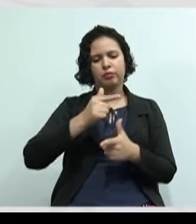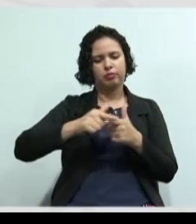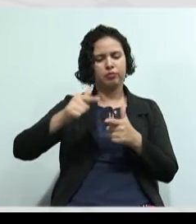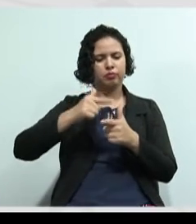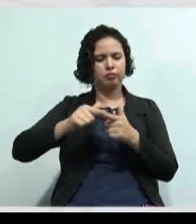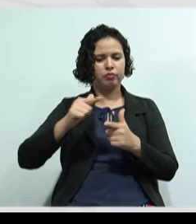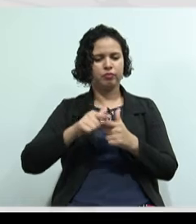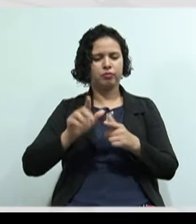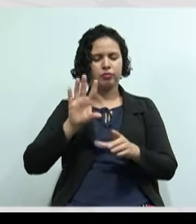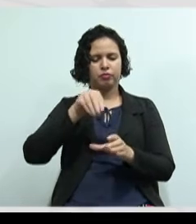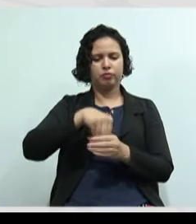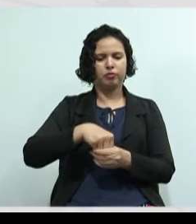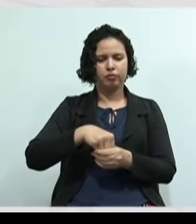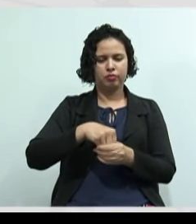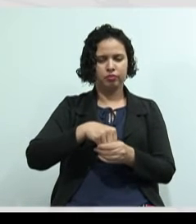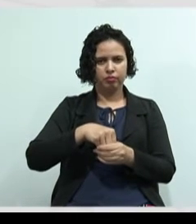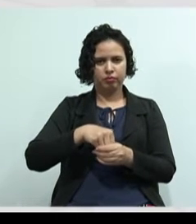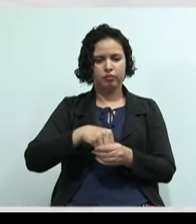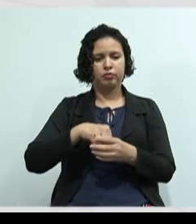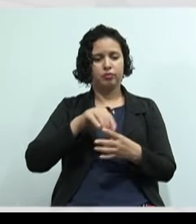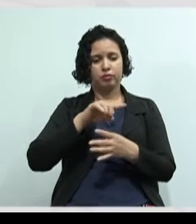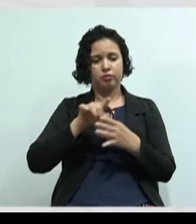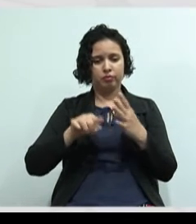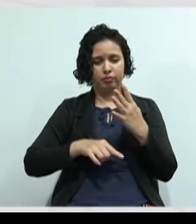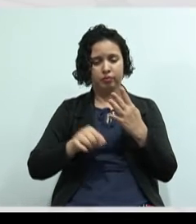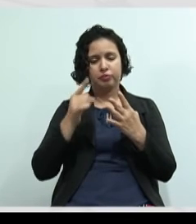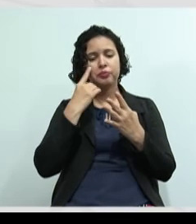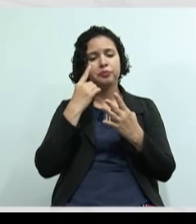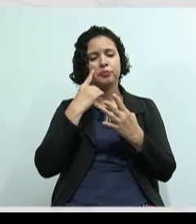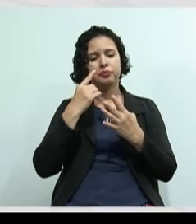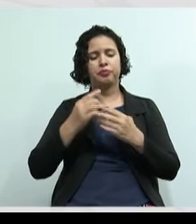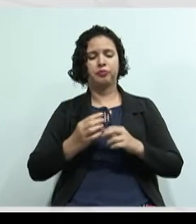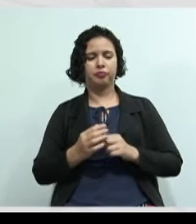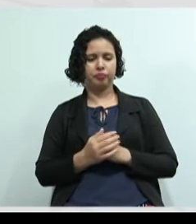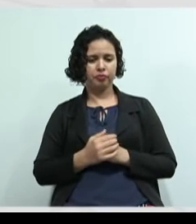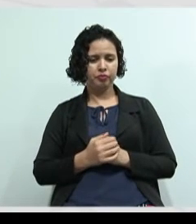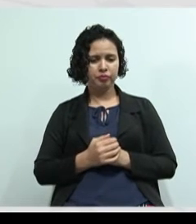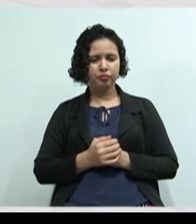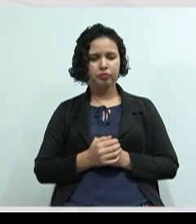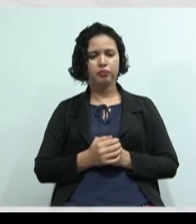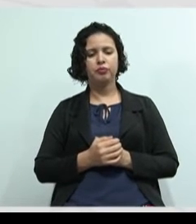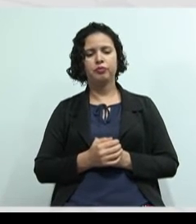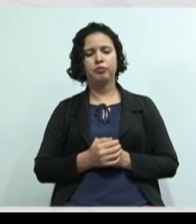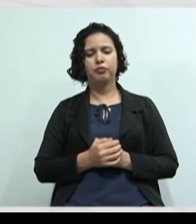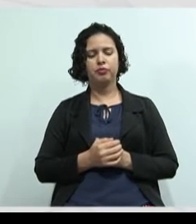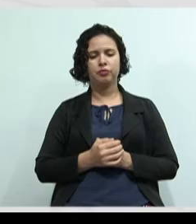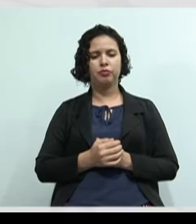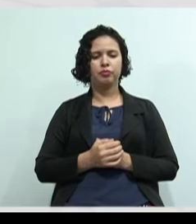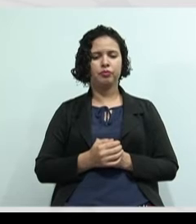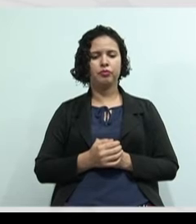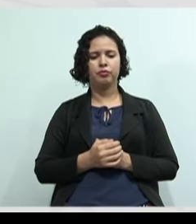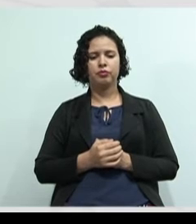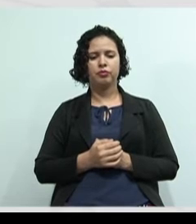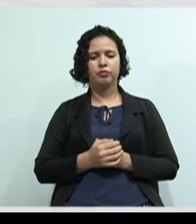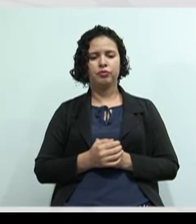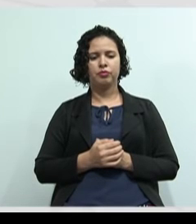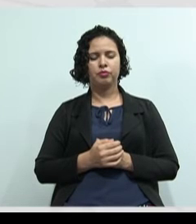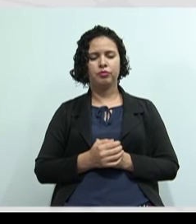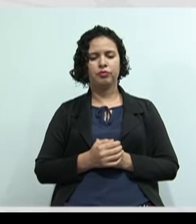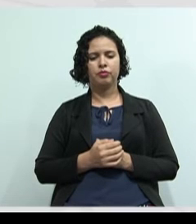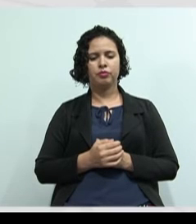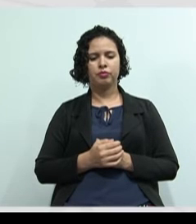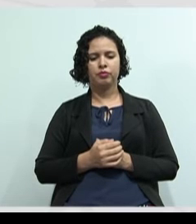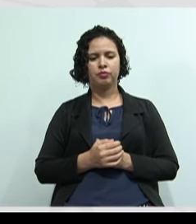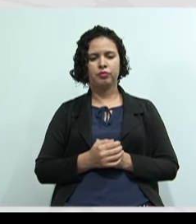situação gerencial por 4 perspectivas. E eu trouxe para vocês essas 4 perspectivas. Cadê aqui? Deixa eu mostrar um exemplo do modelo